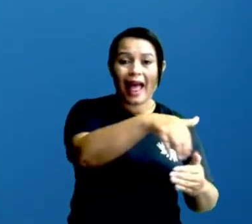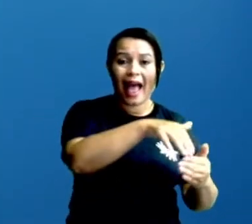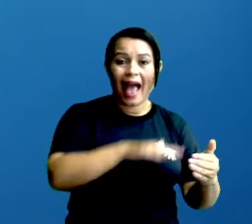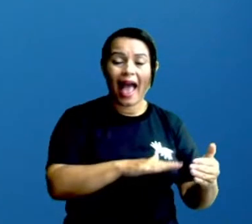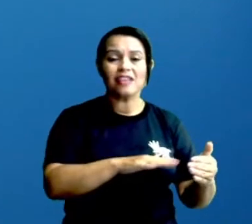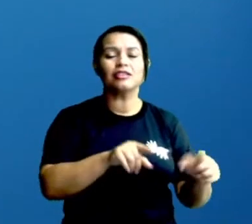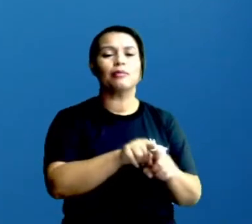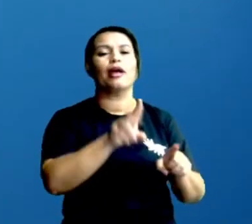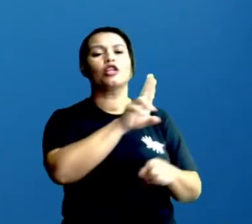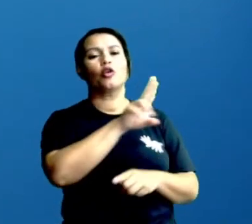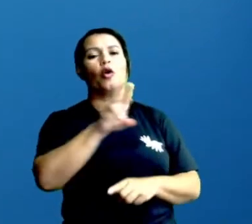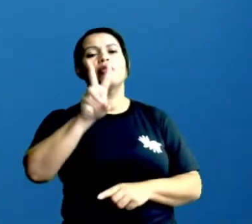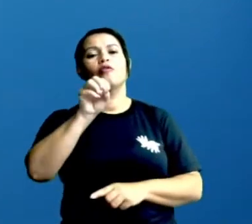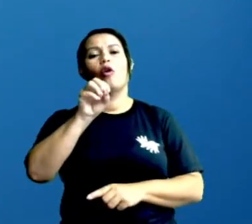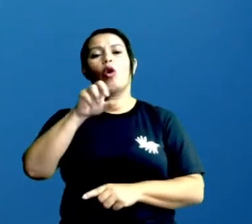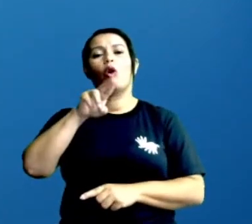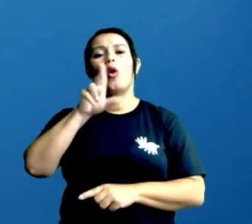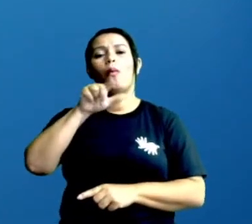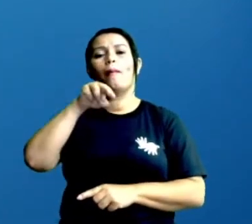nós também chamamos de